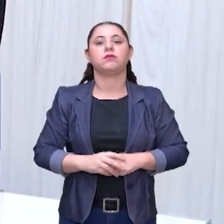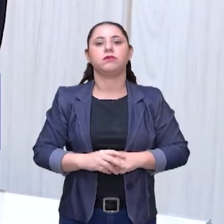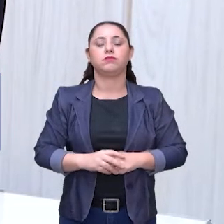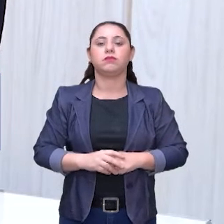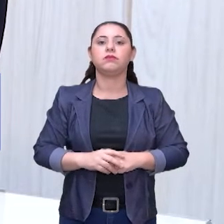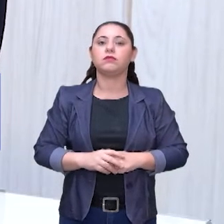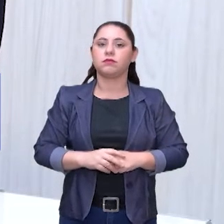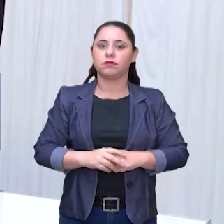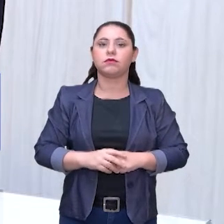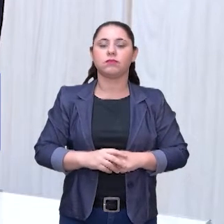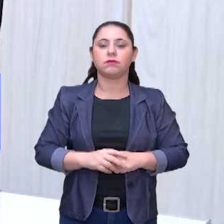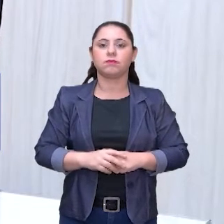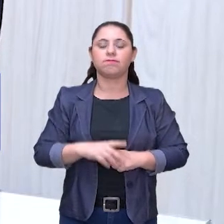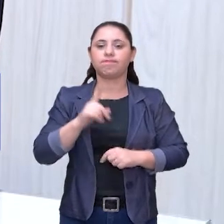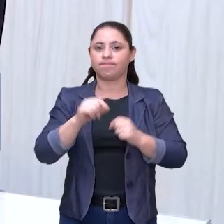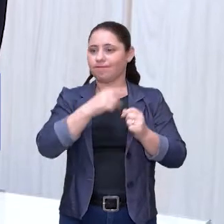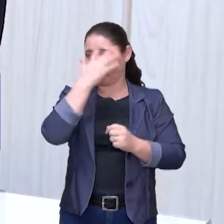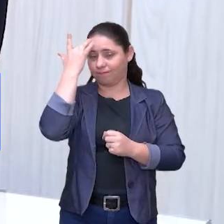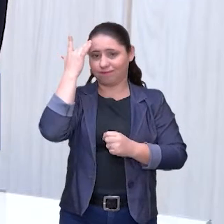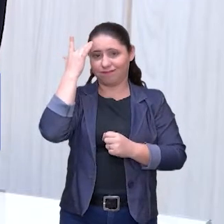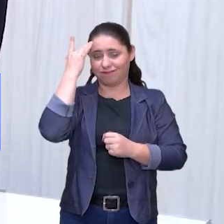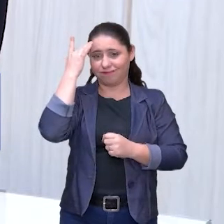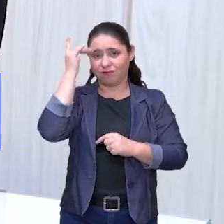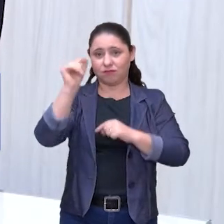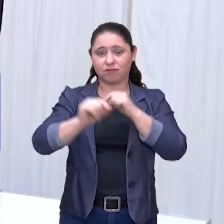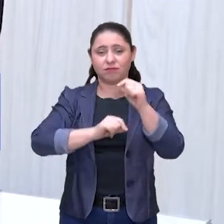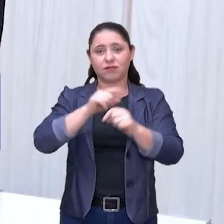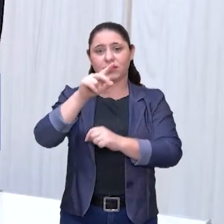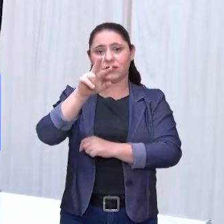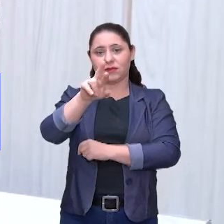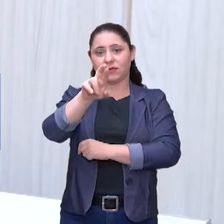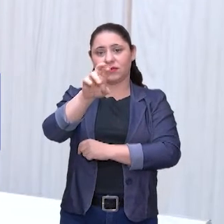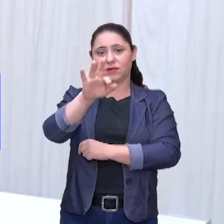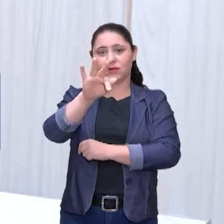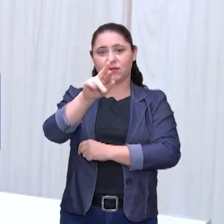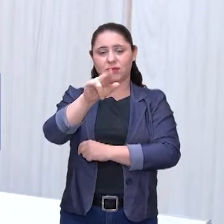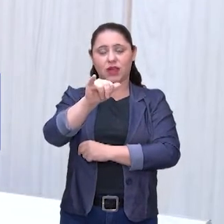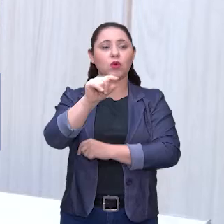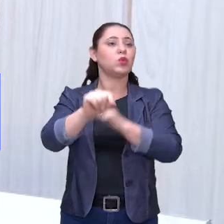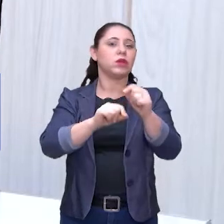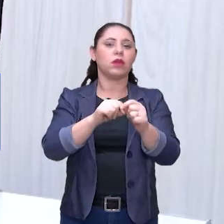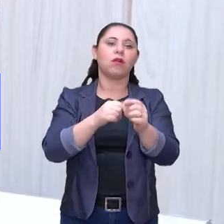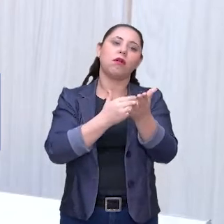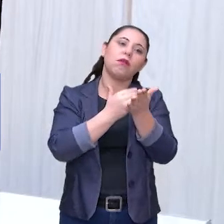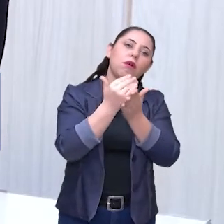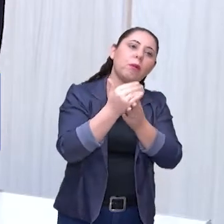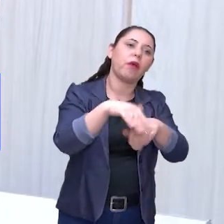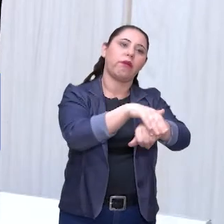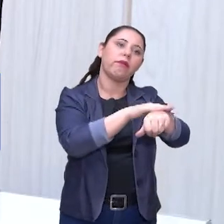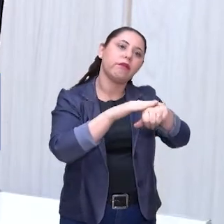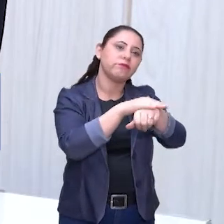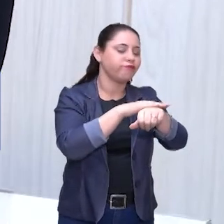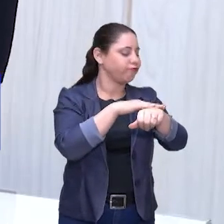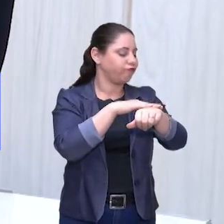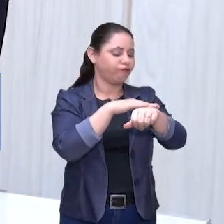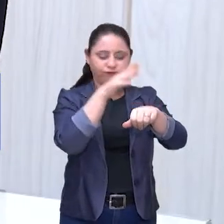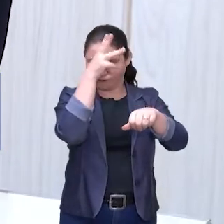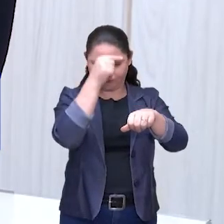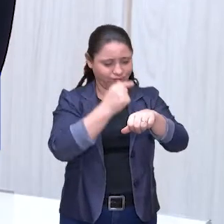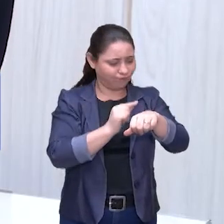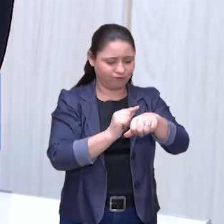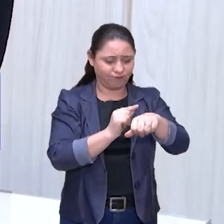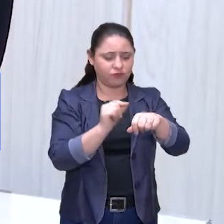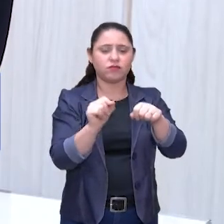parte do corpo. E aí a gente, pacientes que são refratários aos tratamentos, aquela coisa, né? Começa